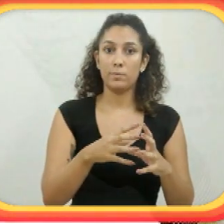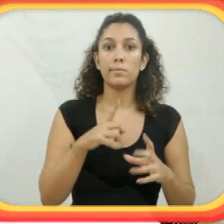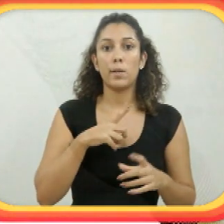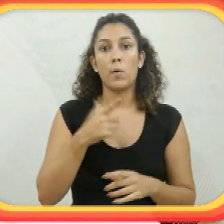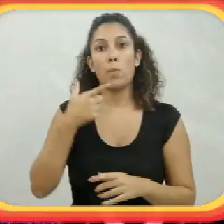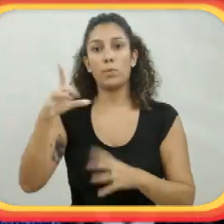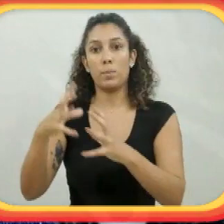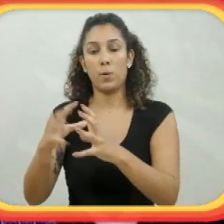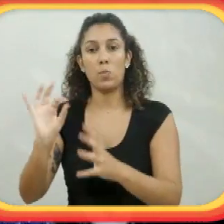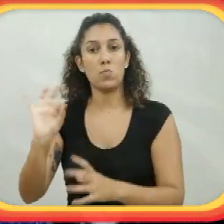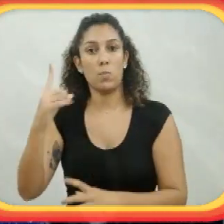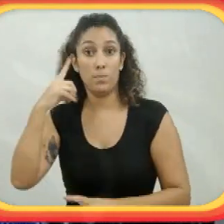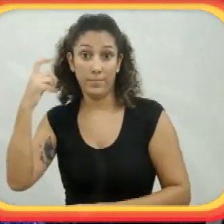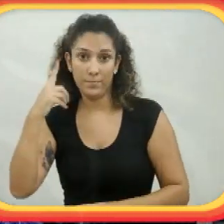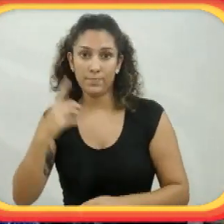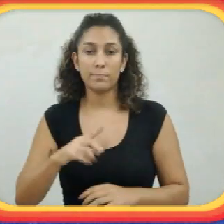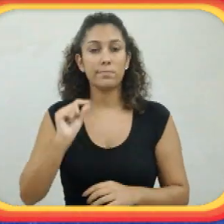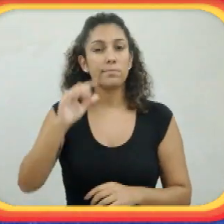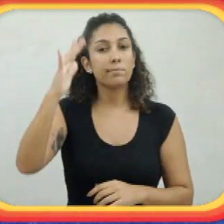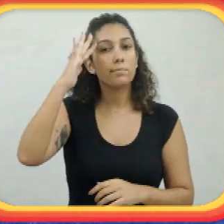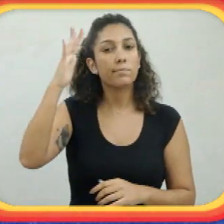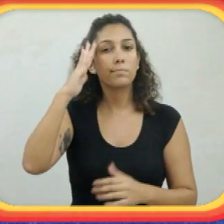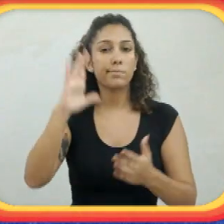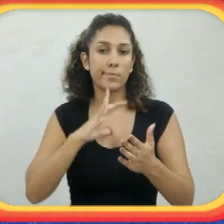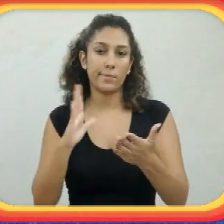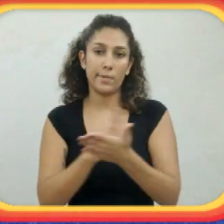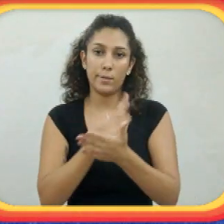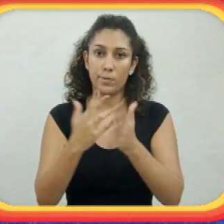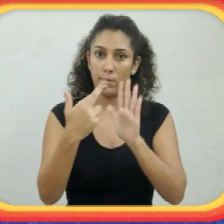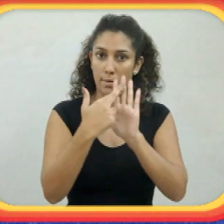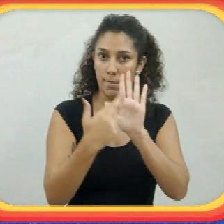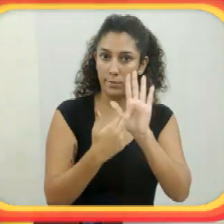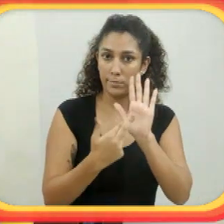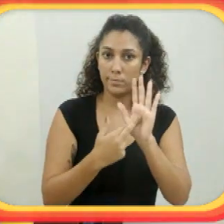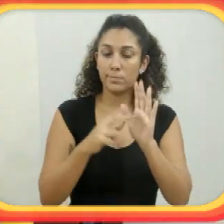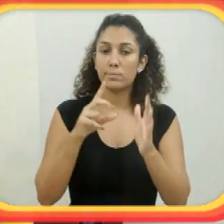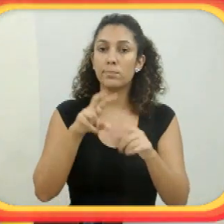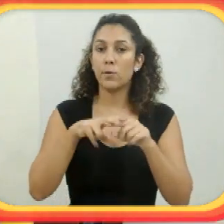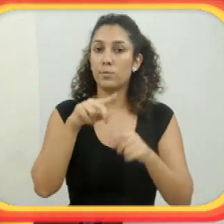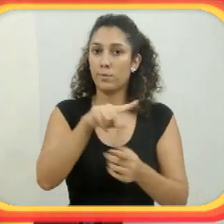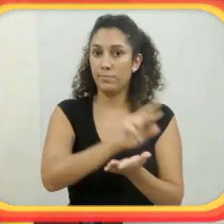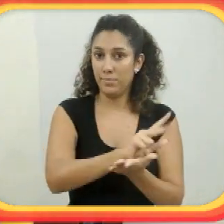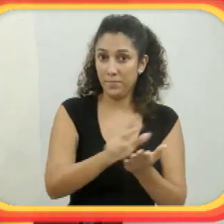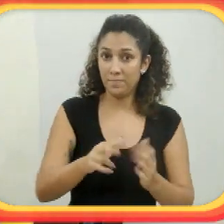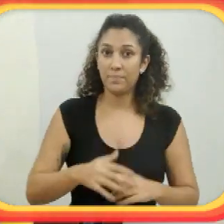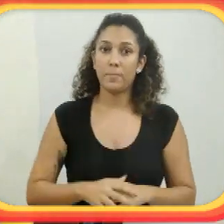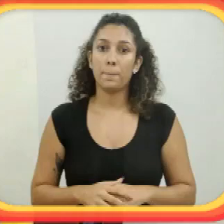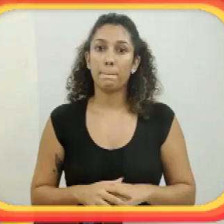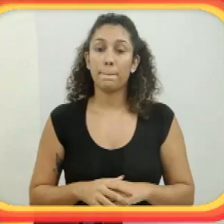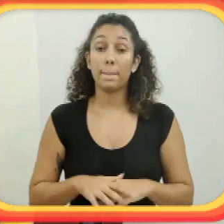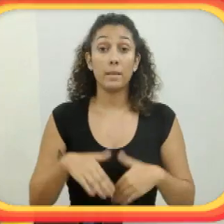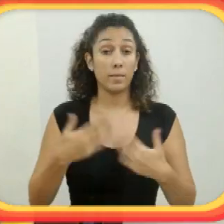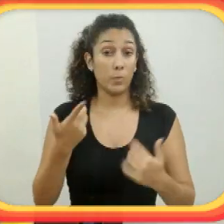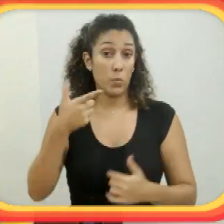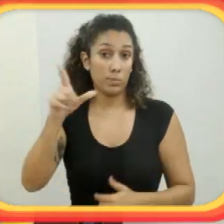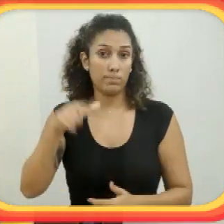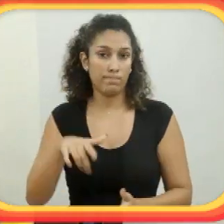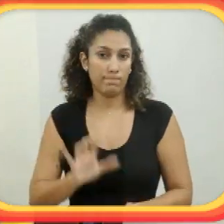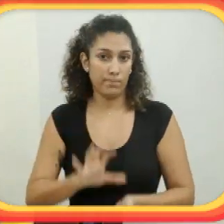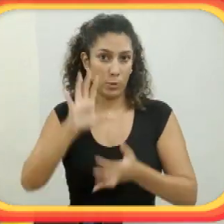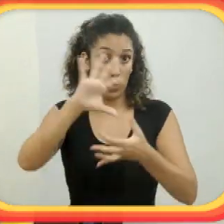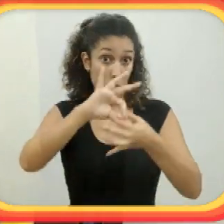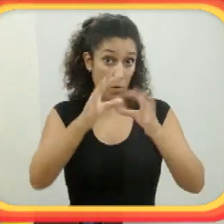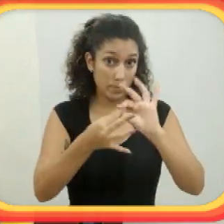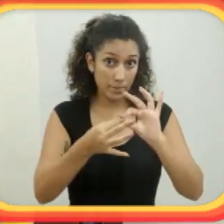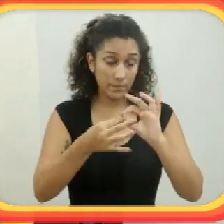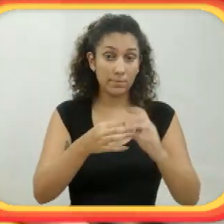cegos, a bola tem um guizo, né, para que o atleta possa ouvir. Então a diferença é a bola com guizo e